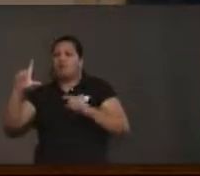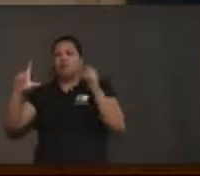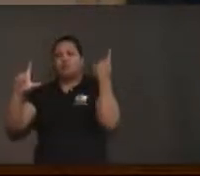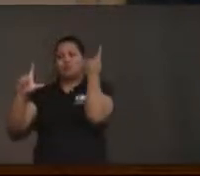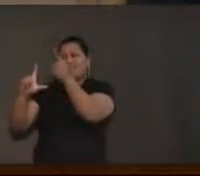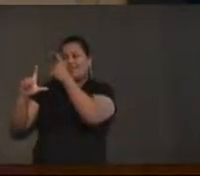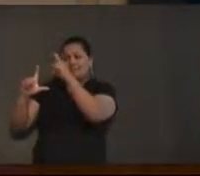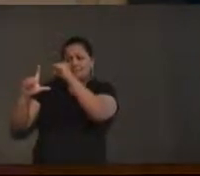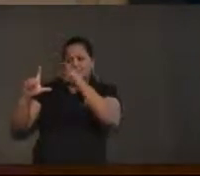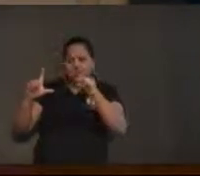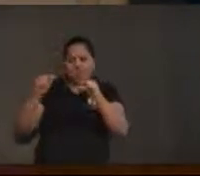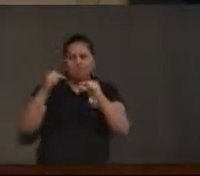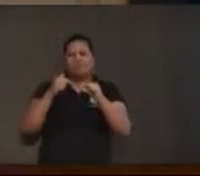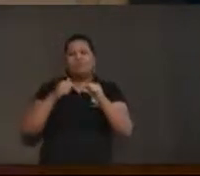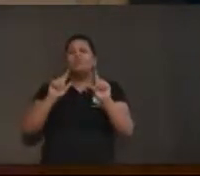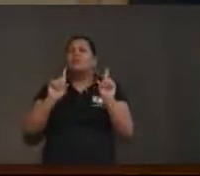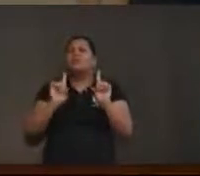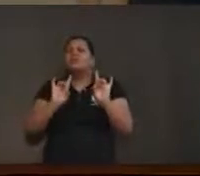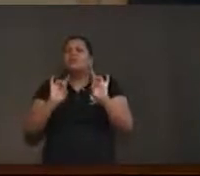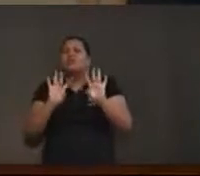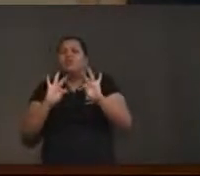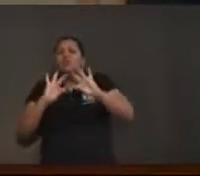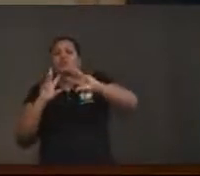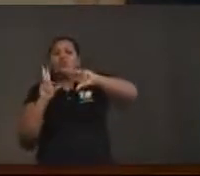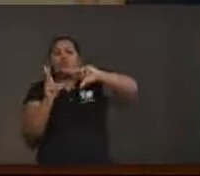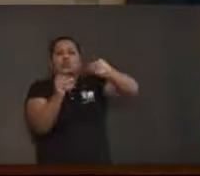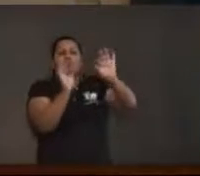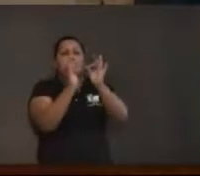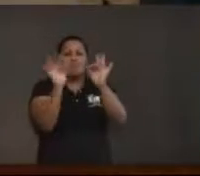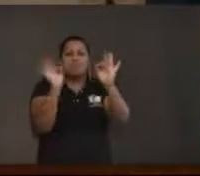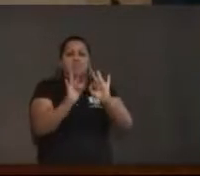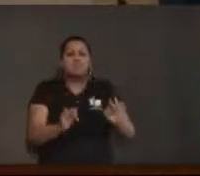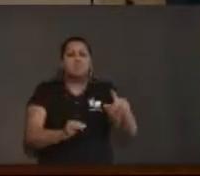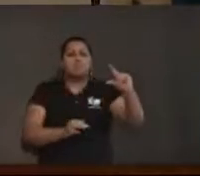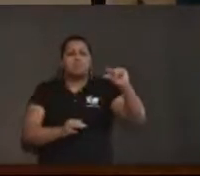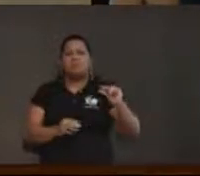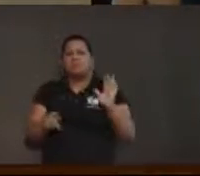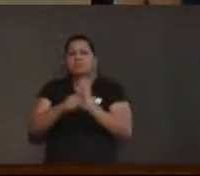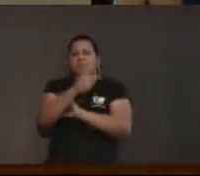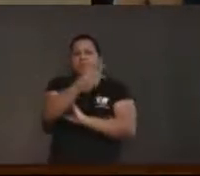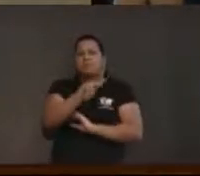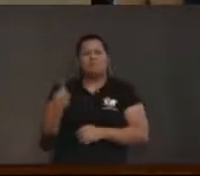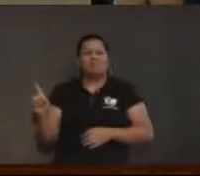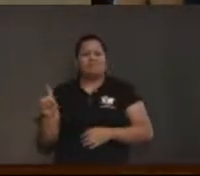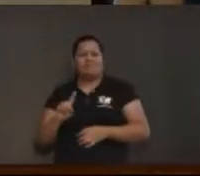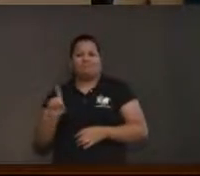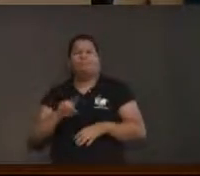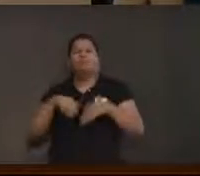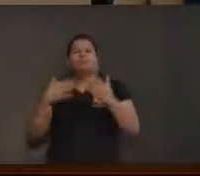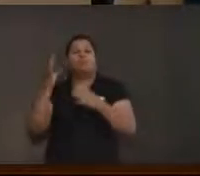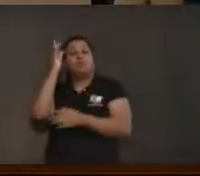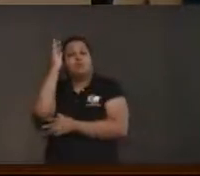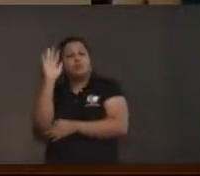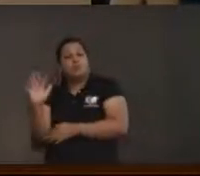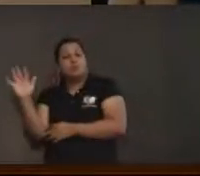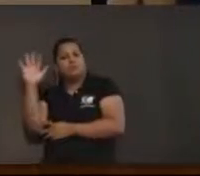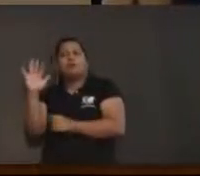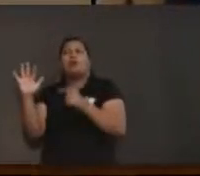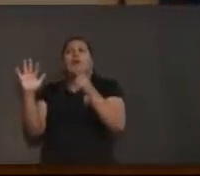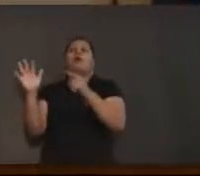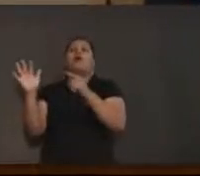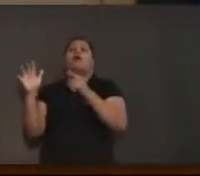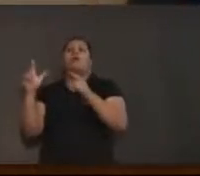Associados então isso eu acho que é o que mudou muito com a vinda com Advento do teorema do Passo da montanha